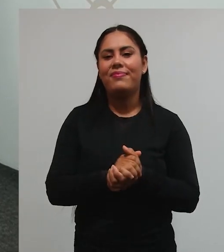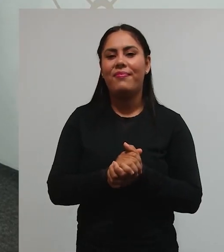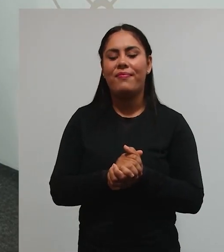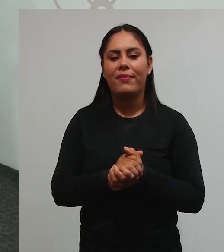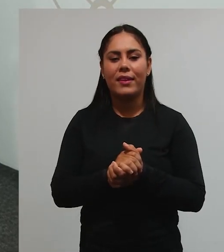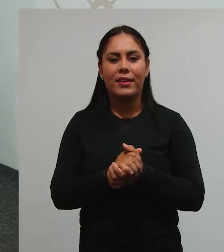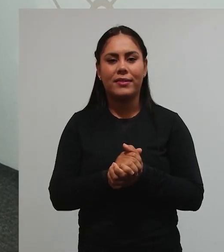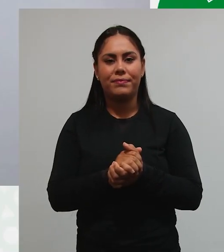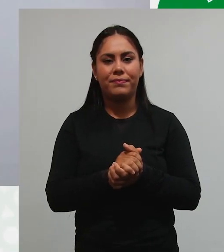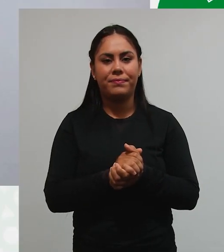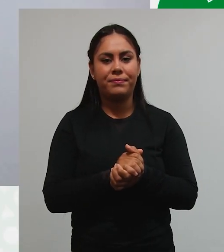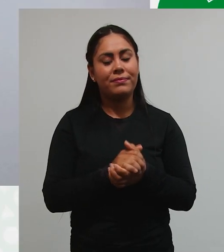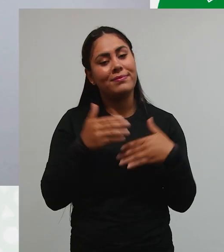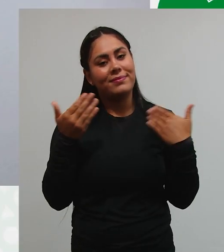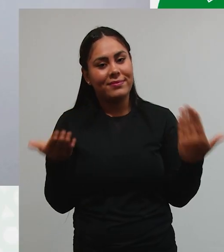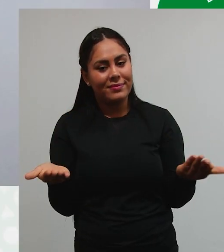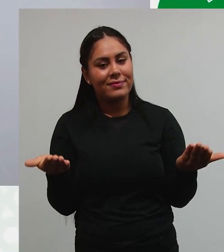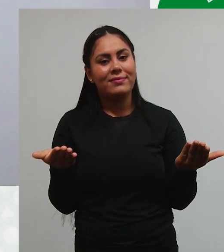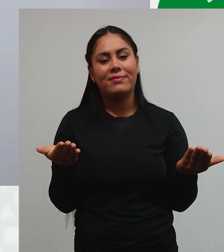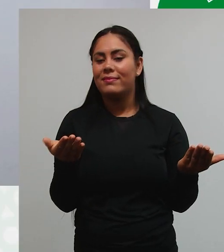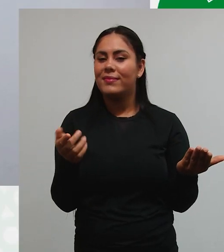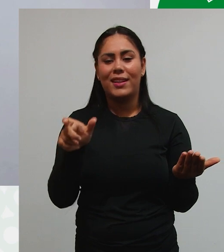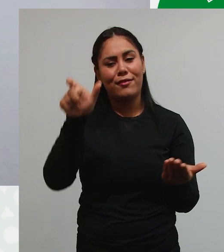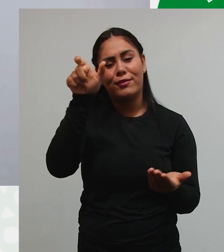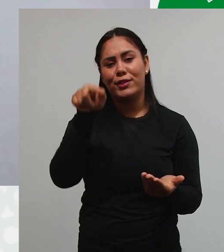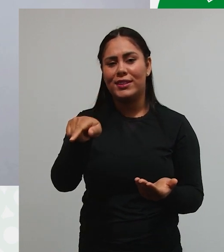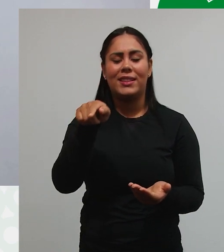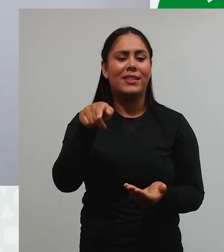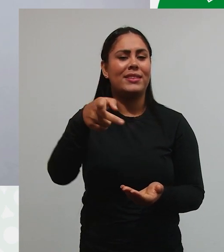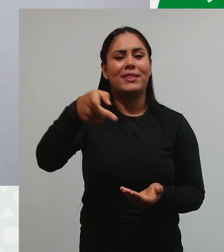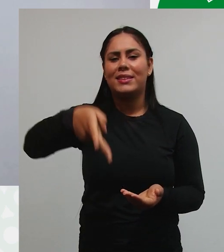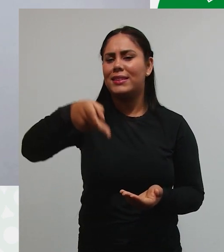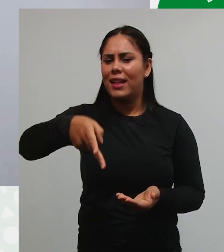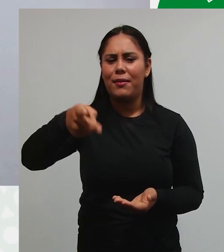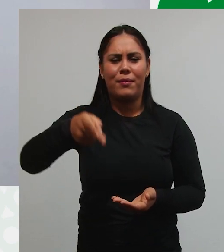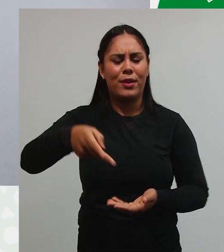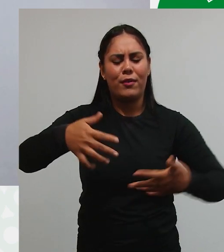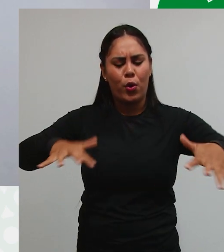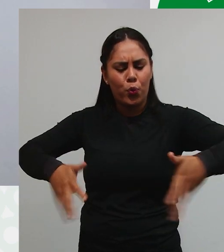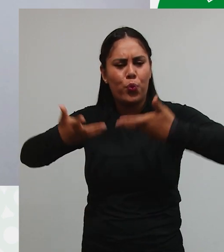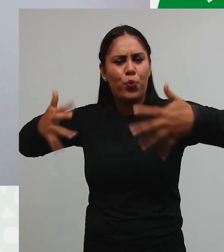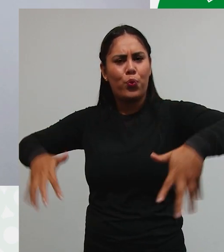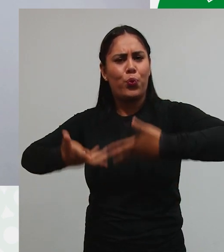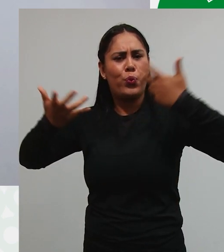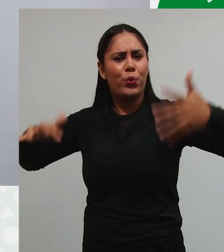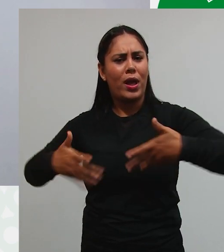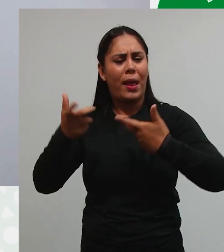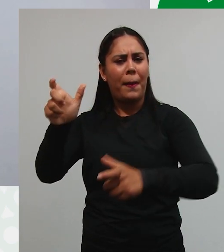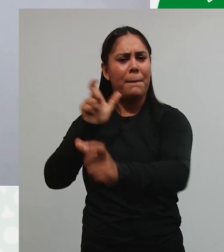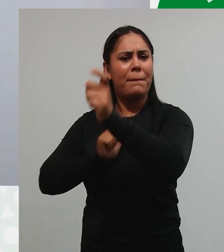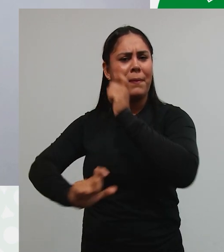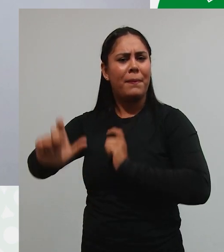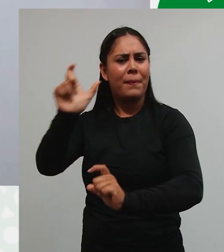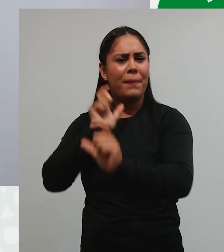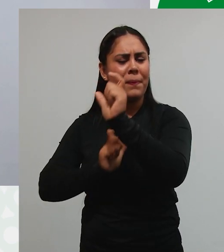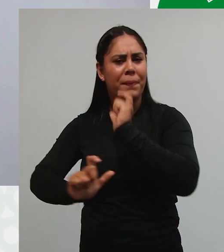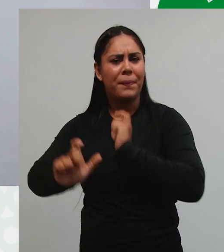espírito motivador, que hoje em dia falta muito, né? A gente percebe, assim, que muitas vezes está faltando por